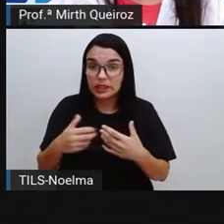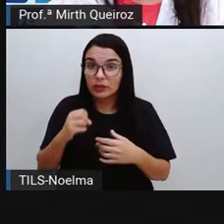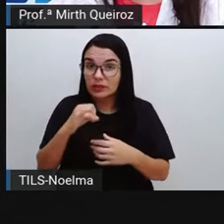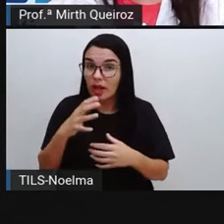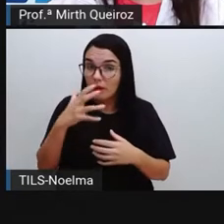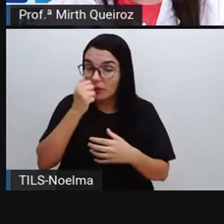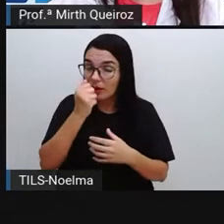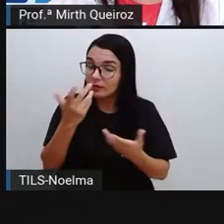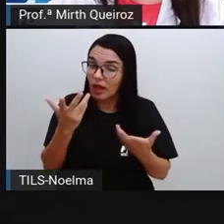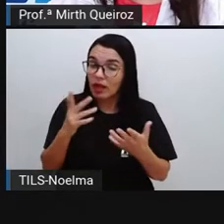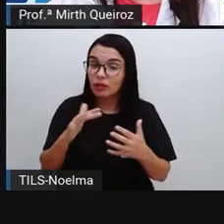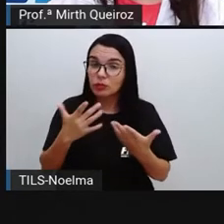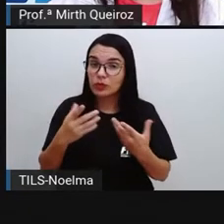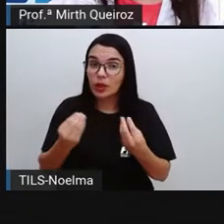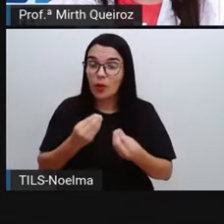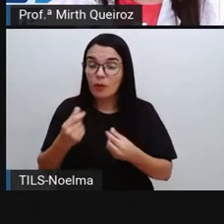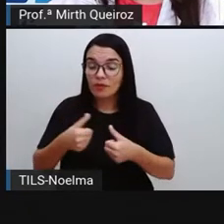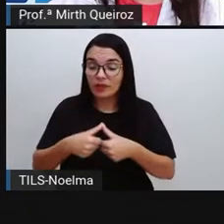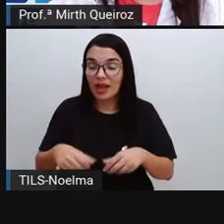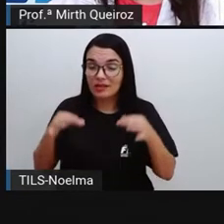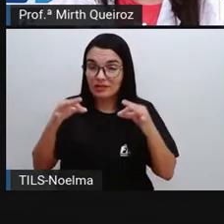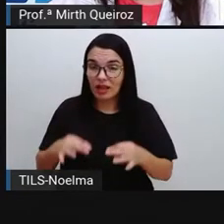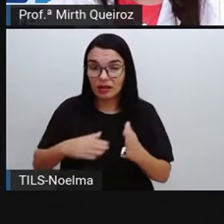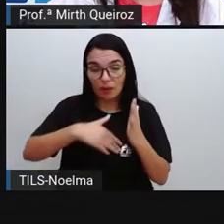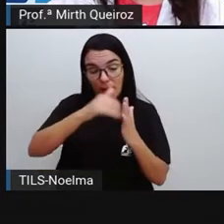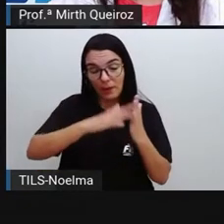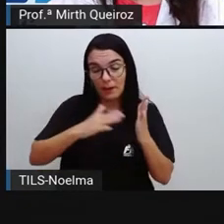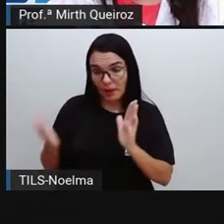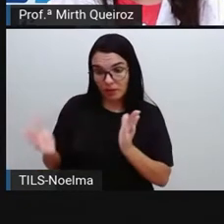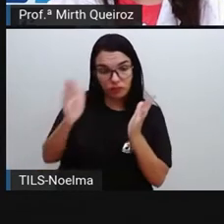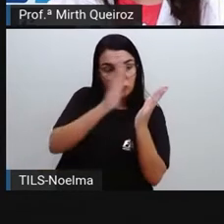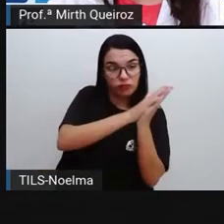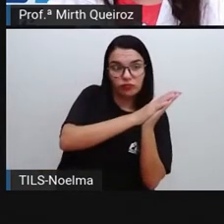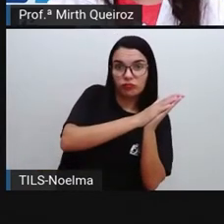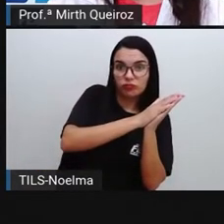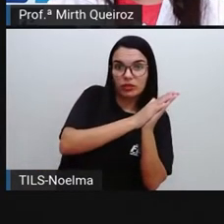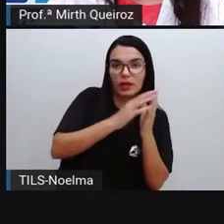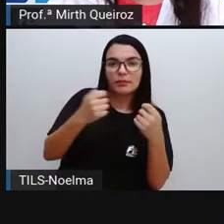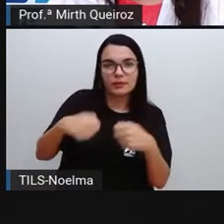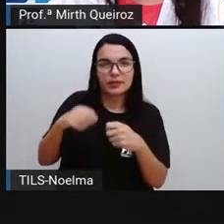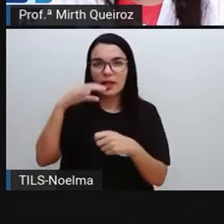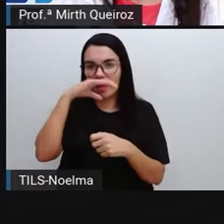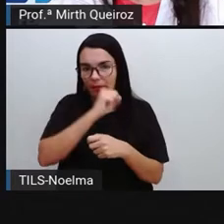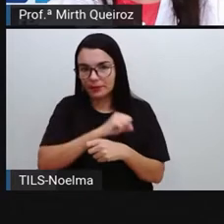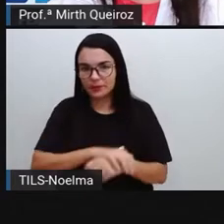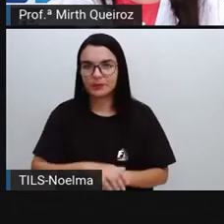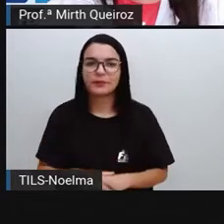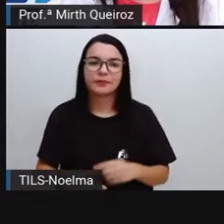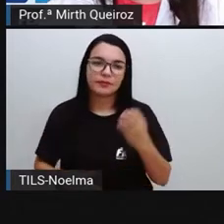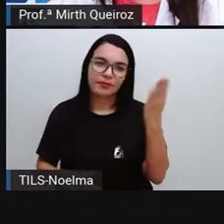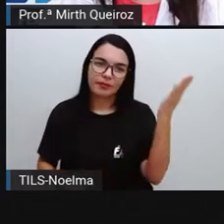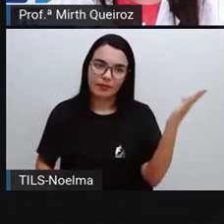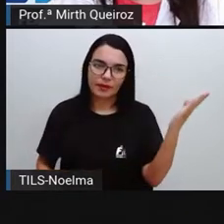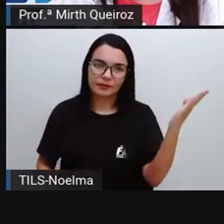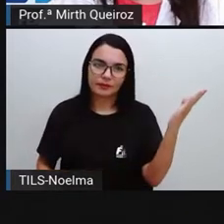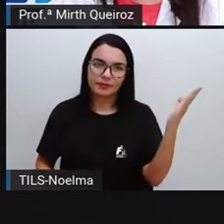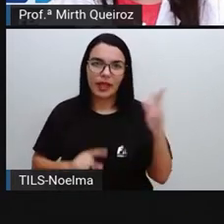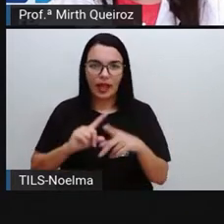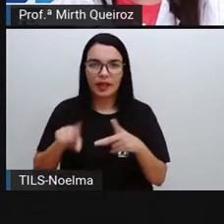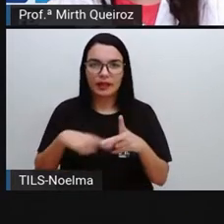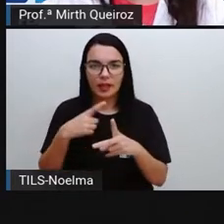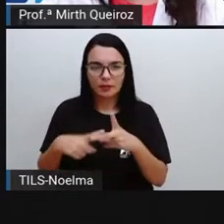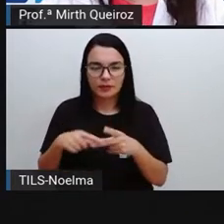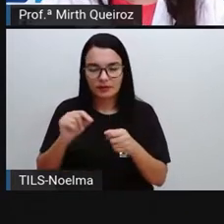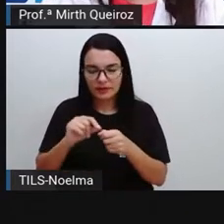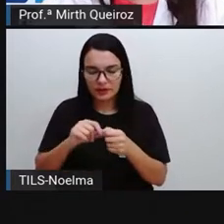gravura ela não vai ficar correta ali ao ser transferida, certo? Então, tem que ser feito bem rápido. Depois que vocês fizerem o